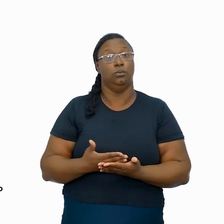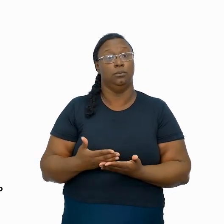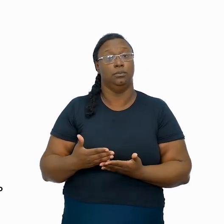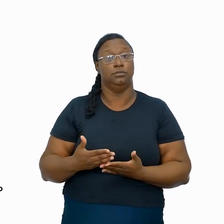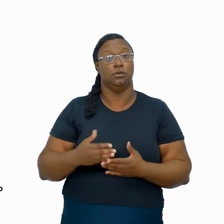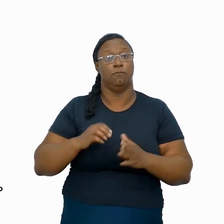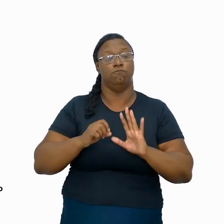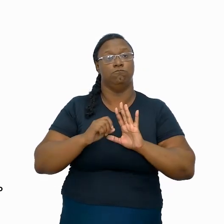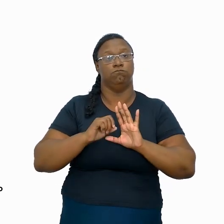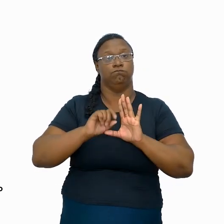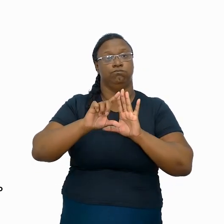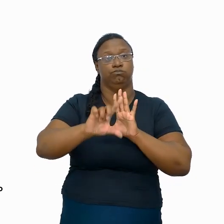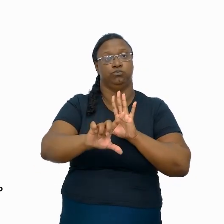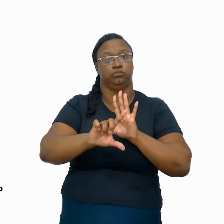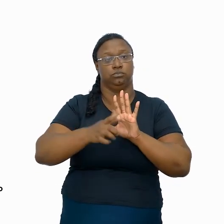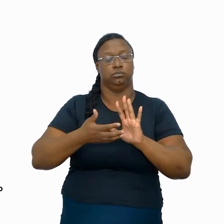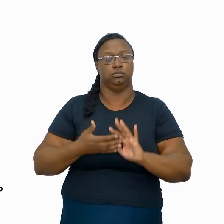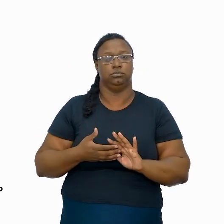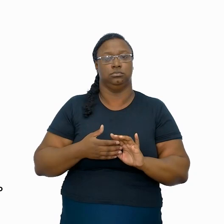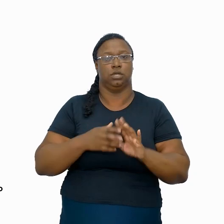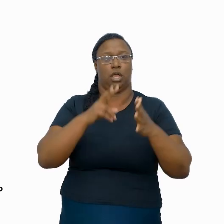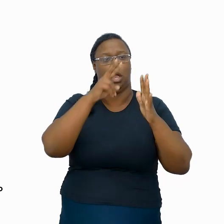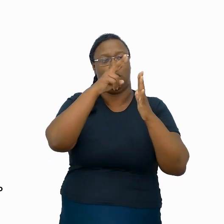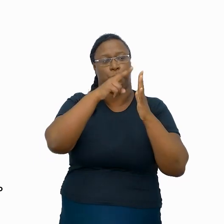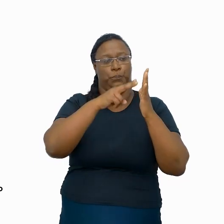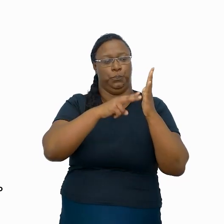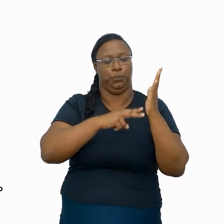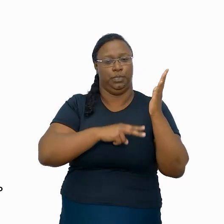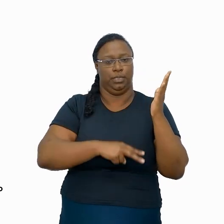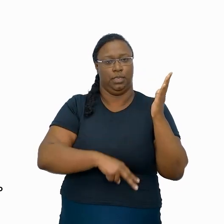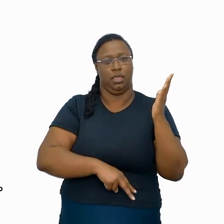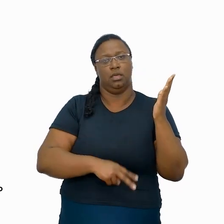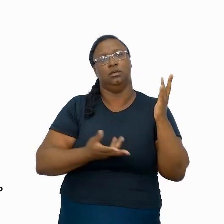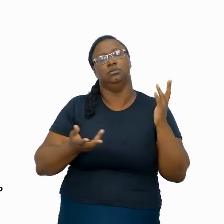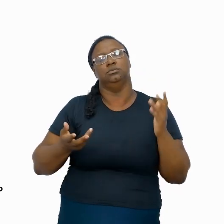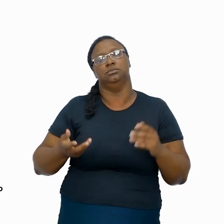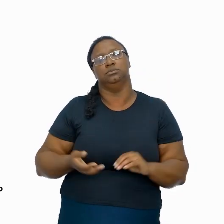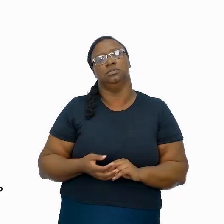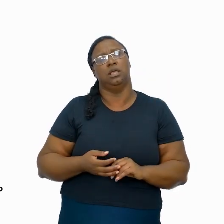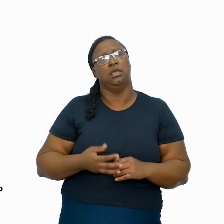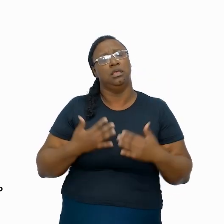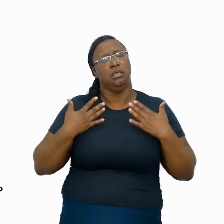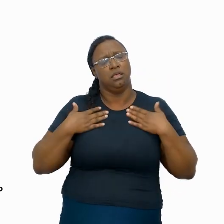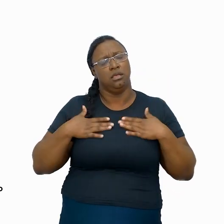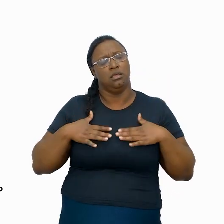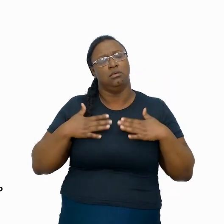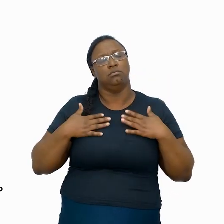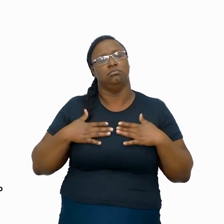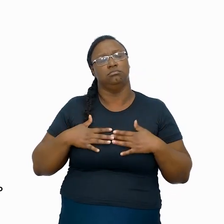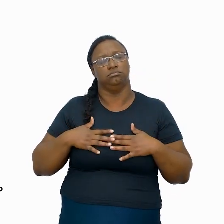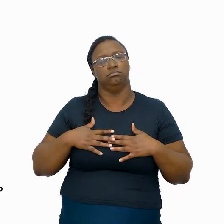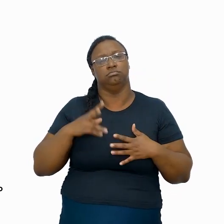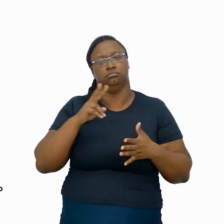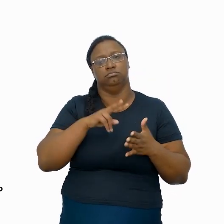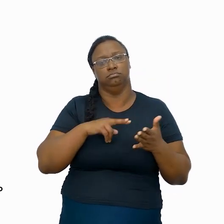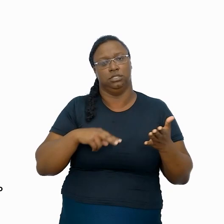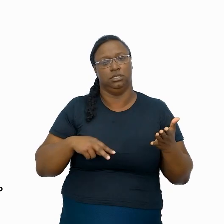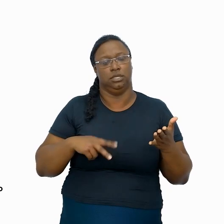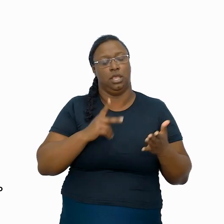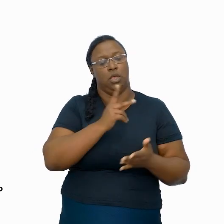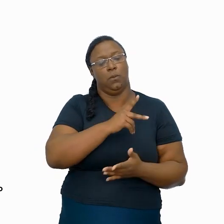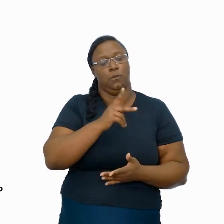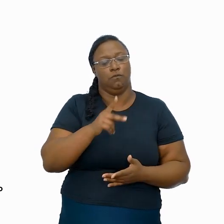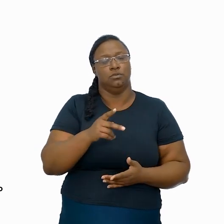encarte com textos, né, mais leves para ler. Então, para o professor